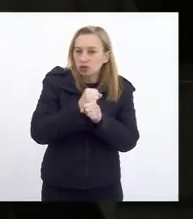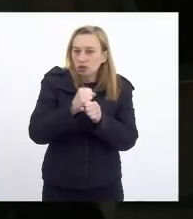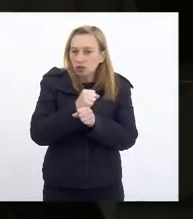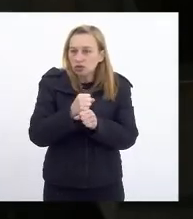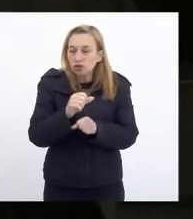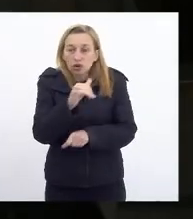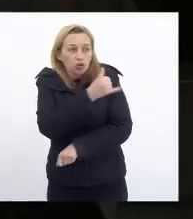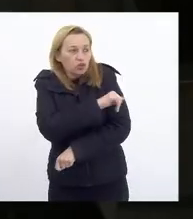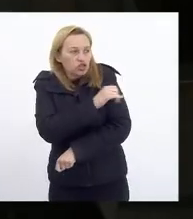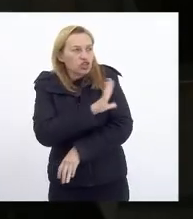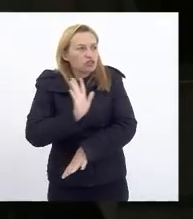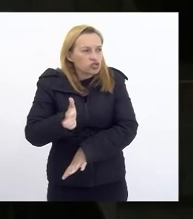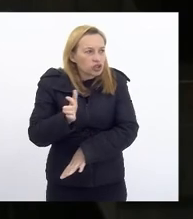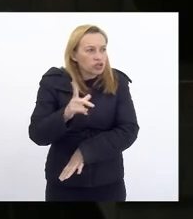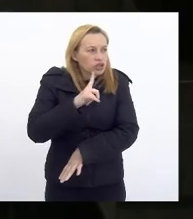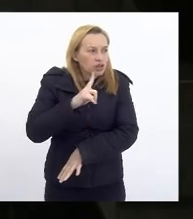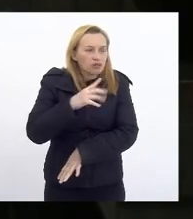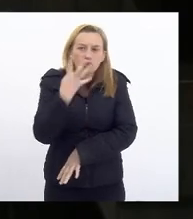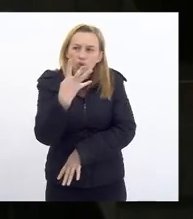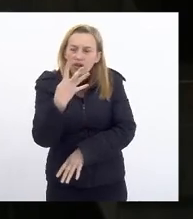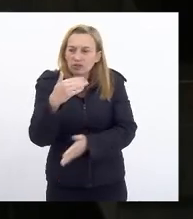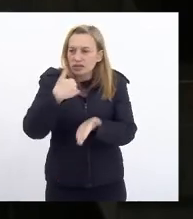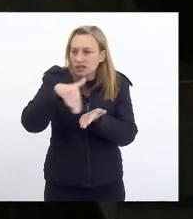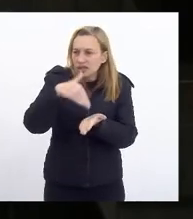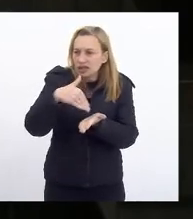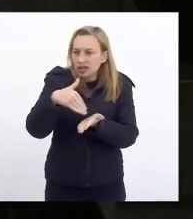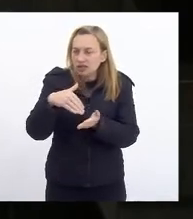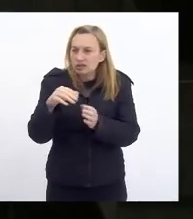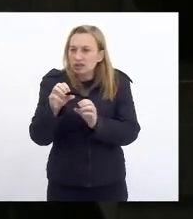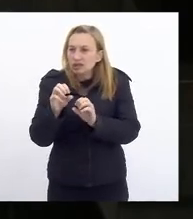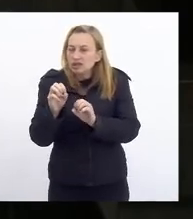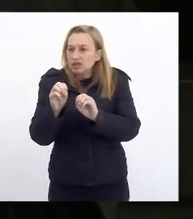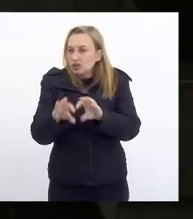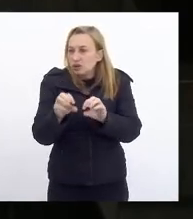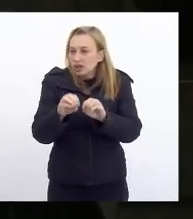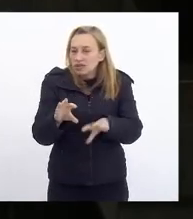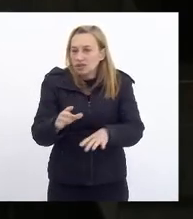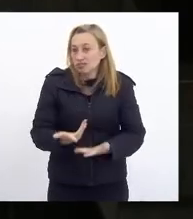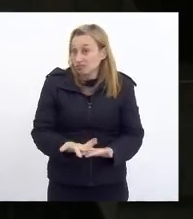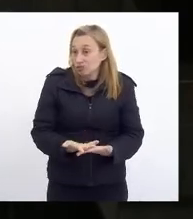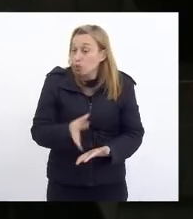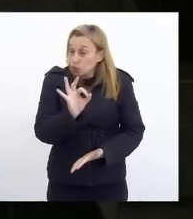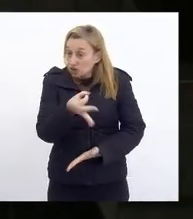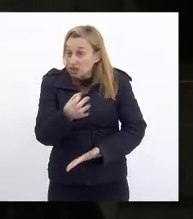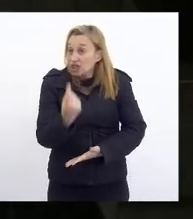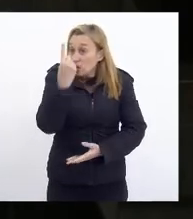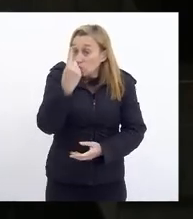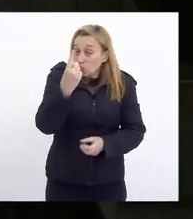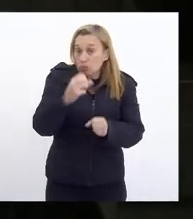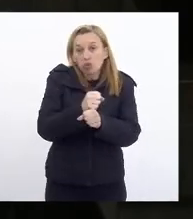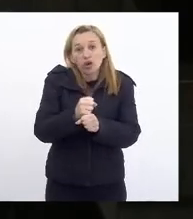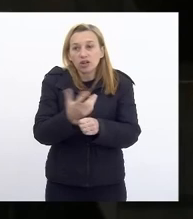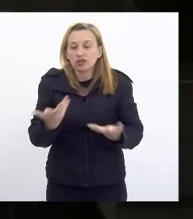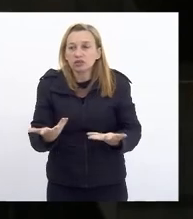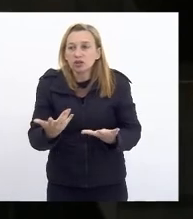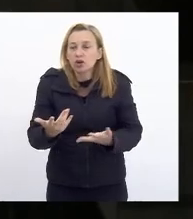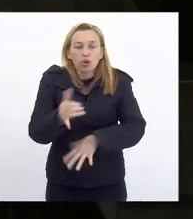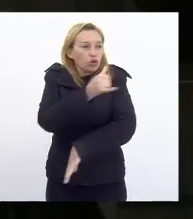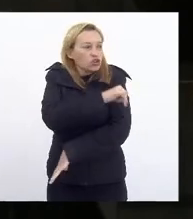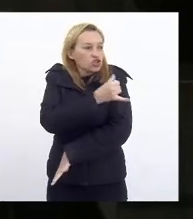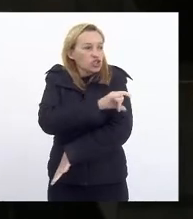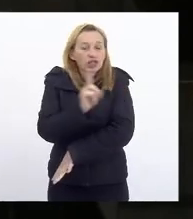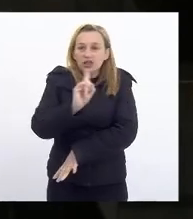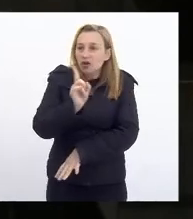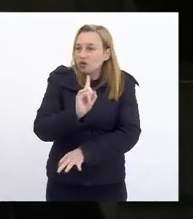o Rio de Janeiro já teve 4 secretários de educação. A média é de 1 por ano. O Rio de Janeiro ainda não fez